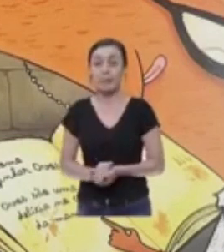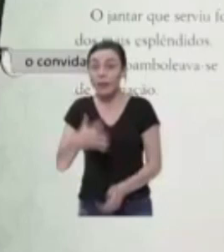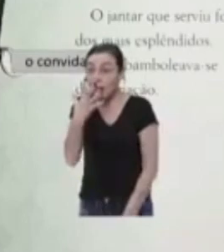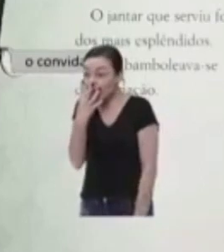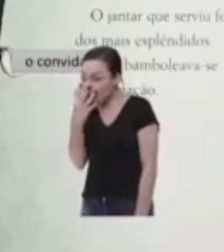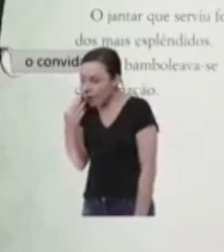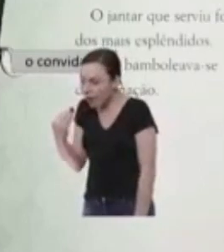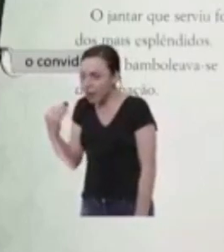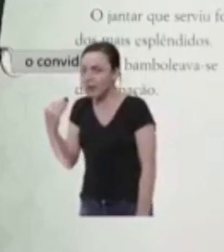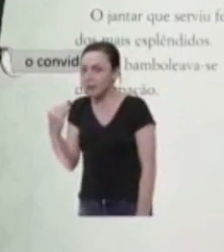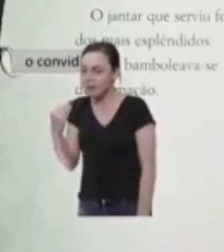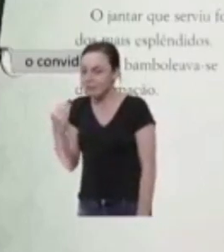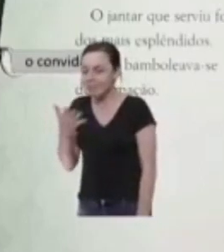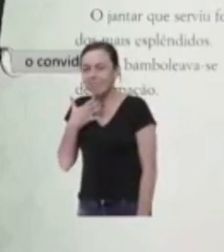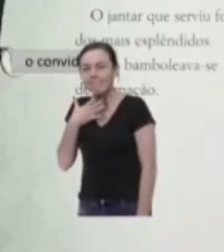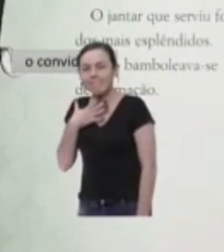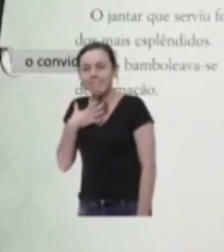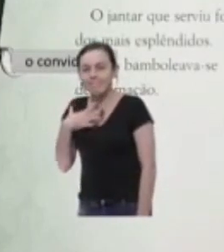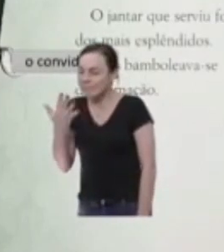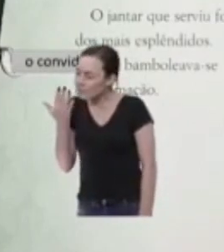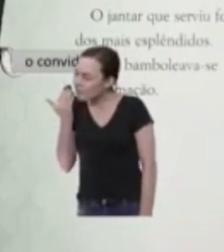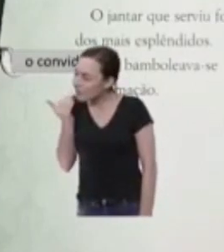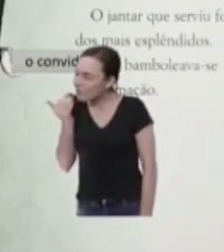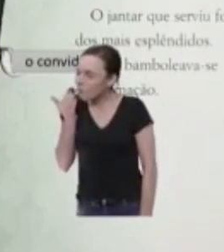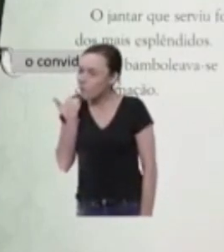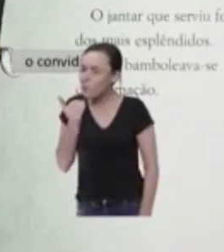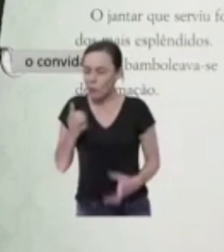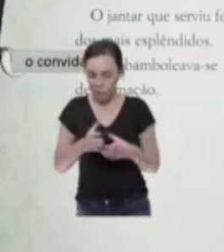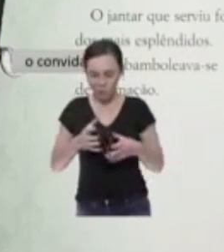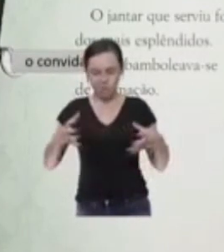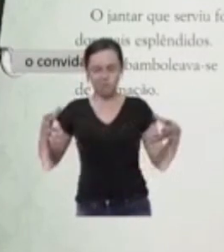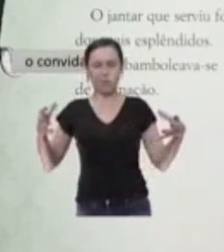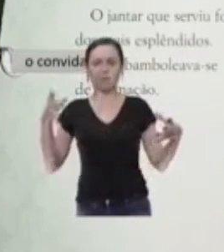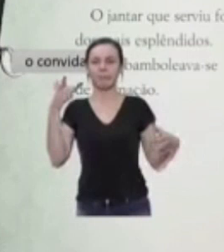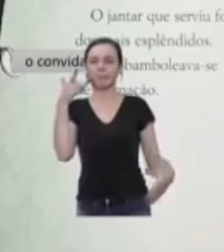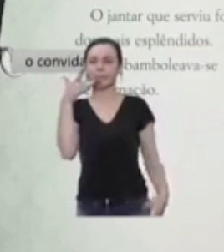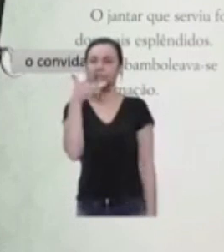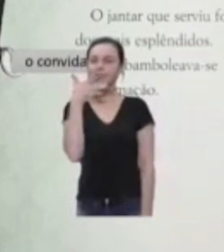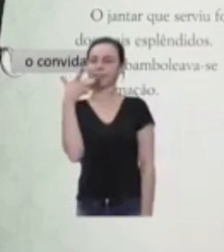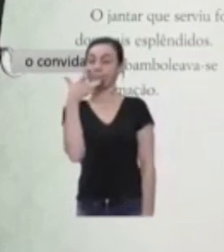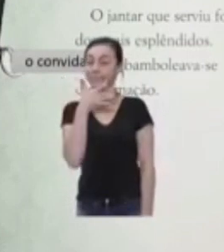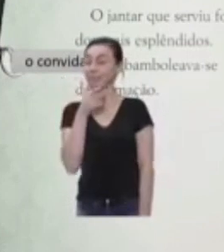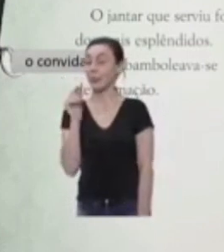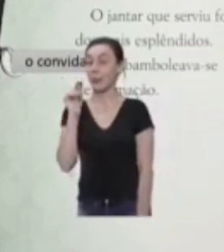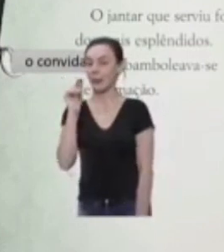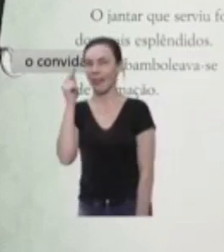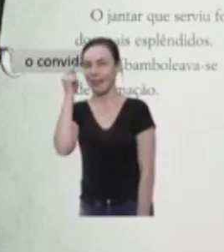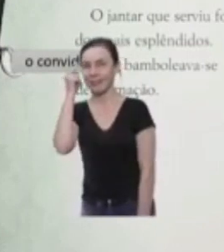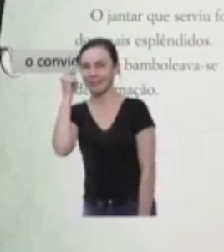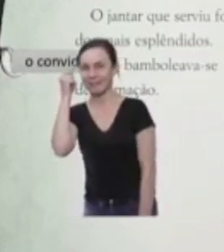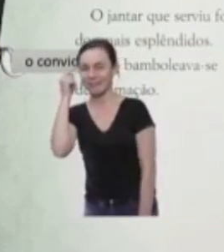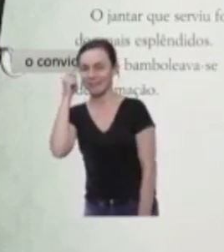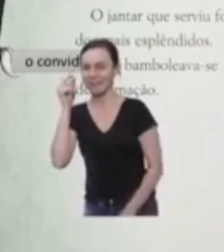perfeição. Rapunzela queria comer algo bem grande e delicioso. Então pôs